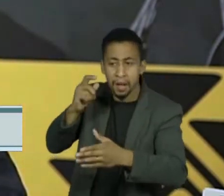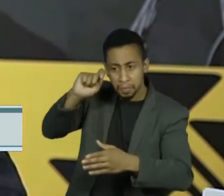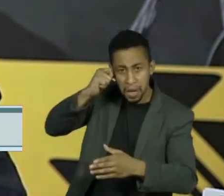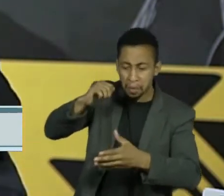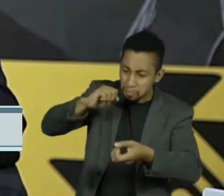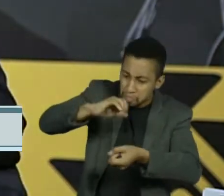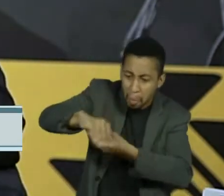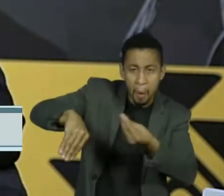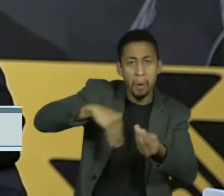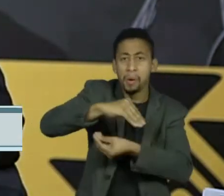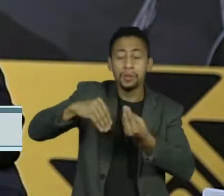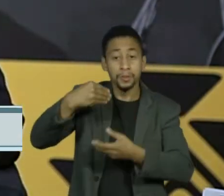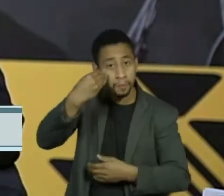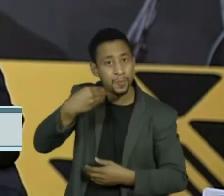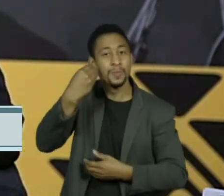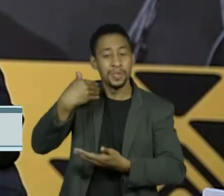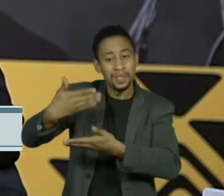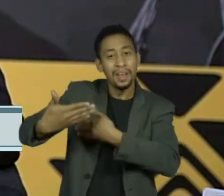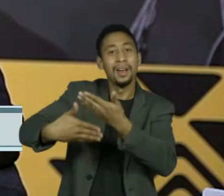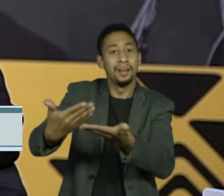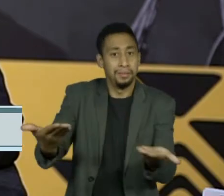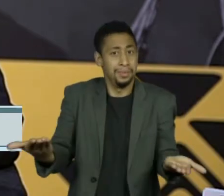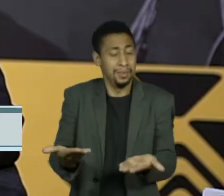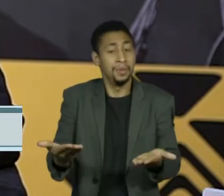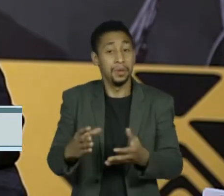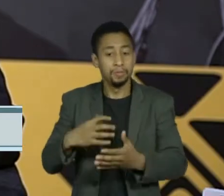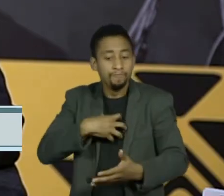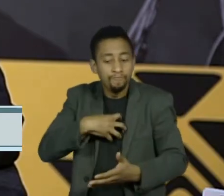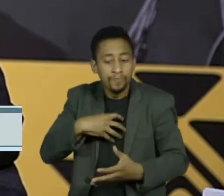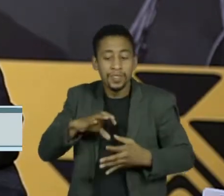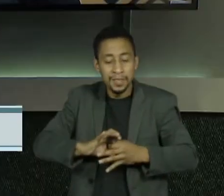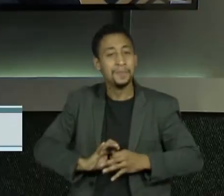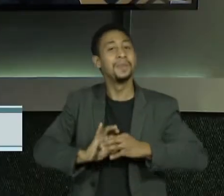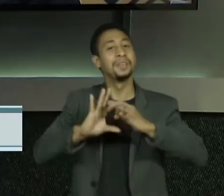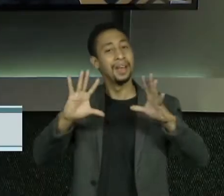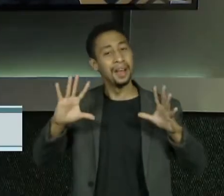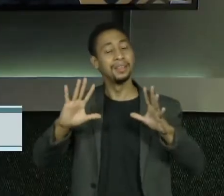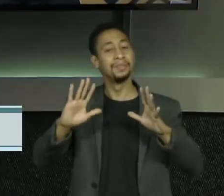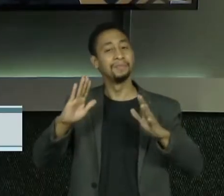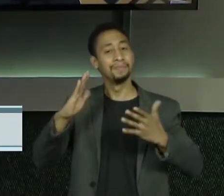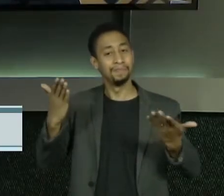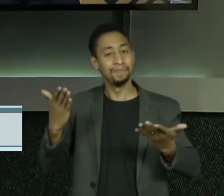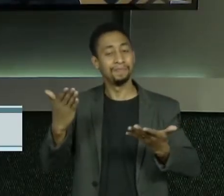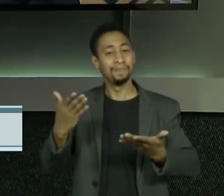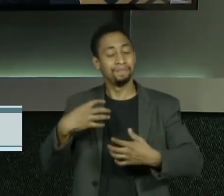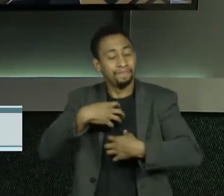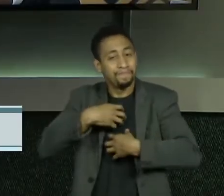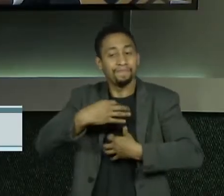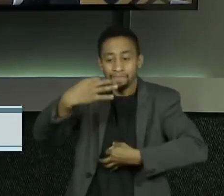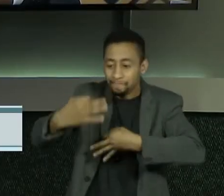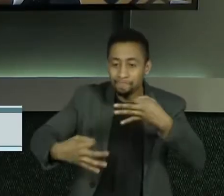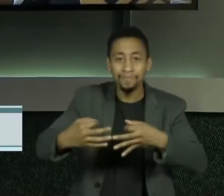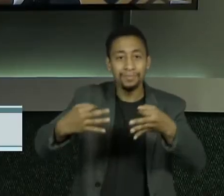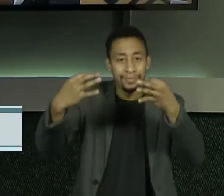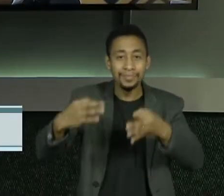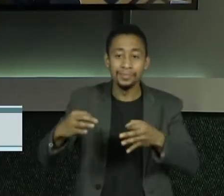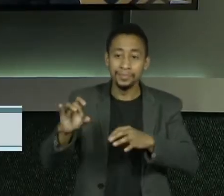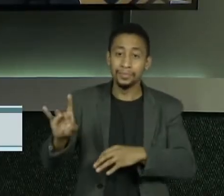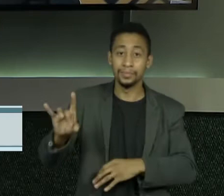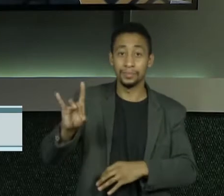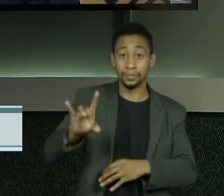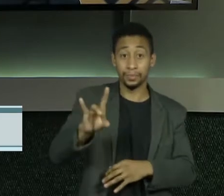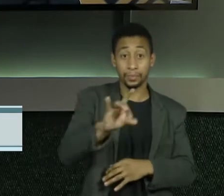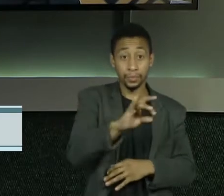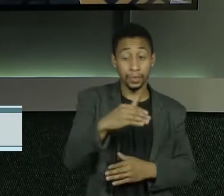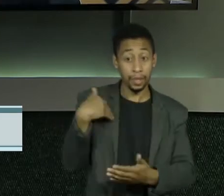puderam experimentar esses fundamentos de liberdade, de dignidade, de tratamento de justiça para cada um dos indivíduos. E